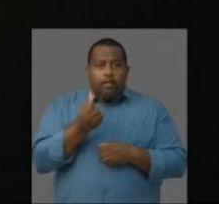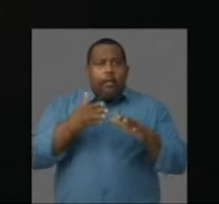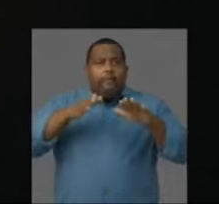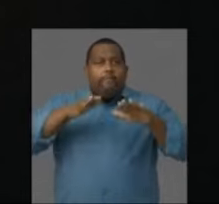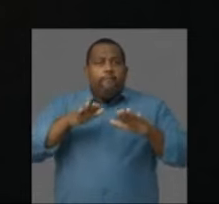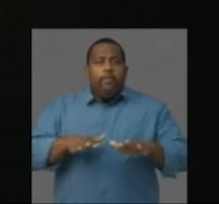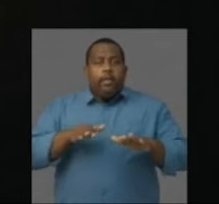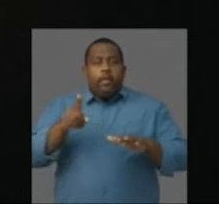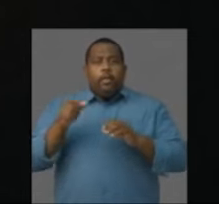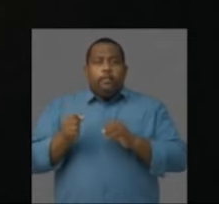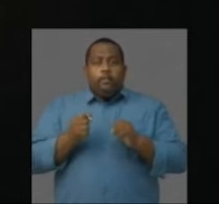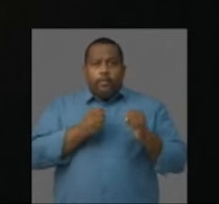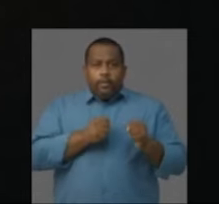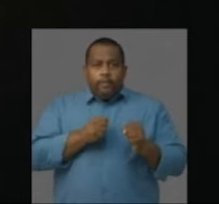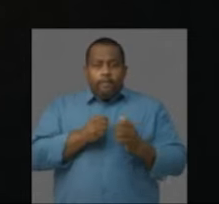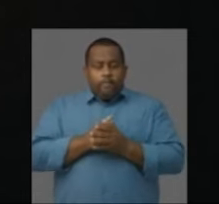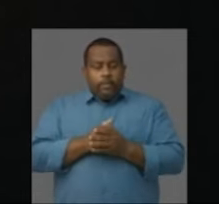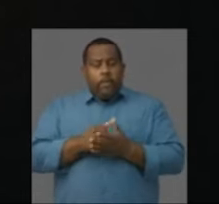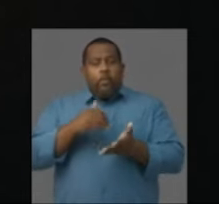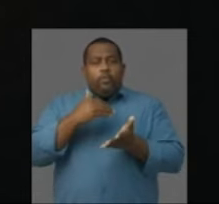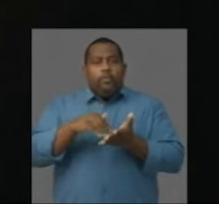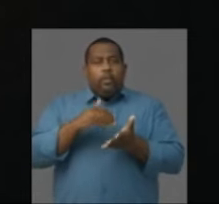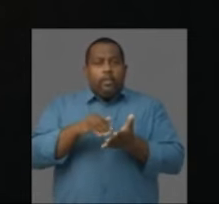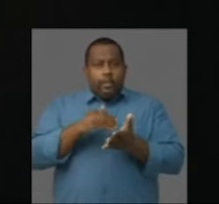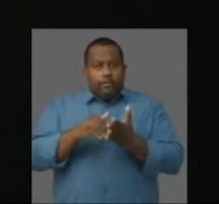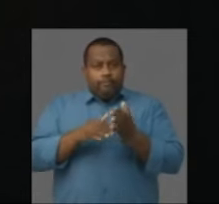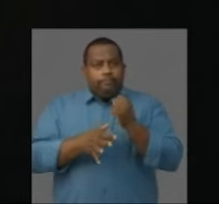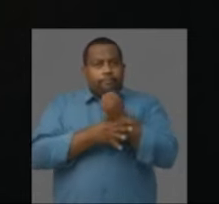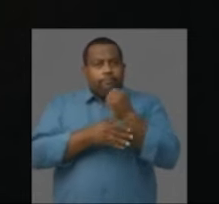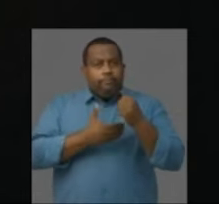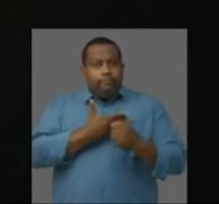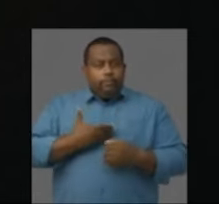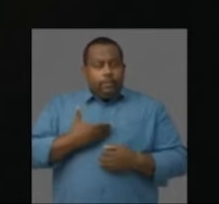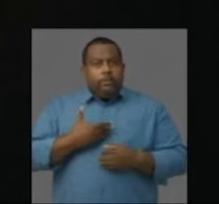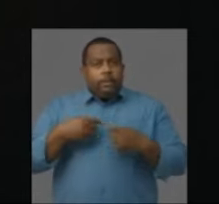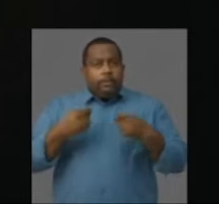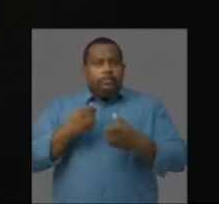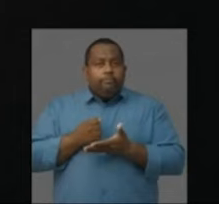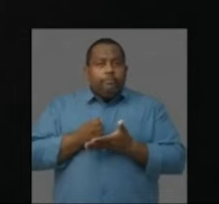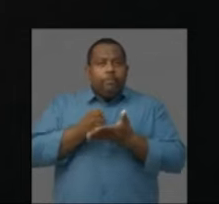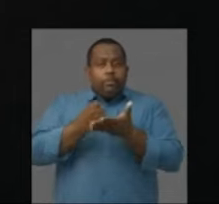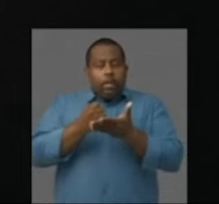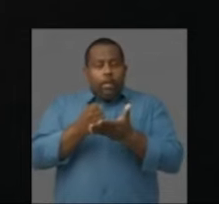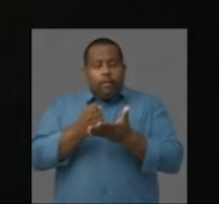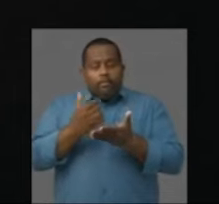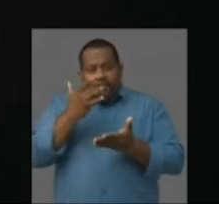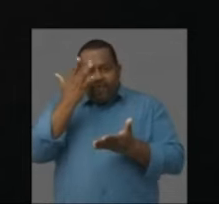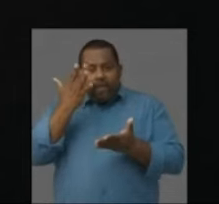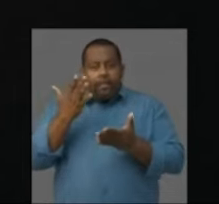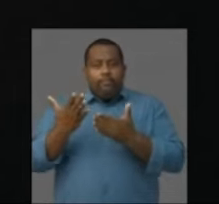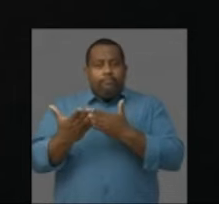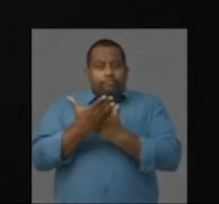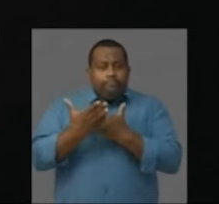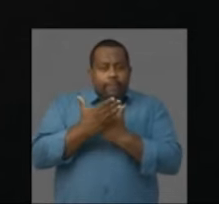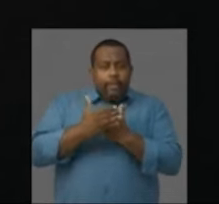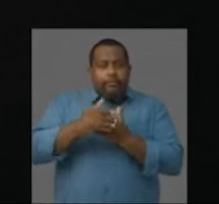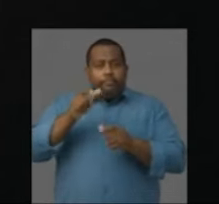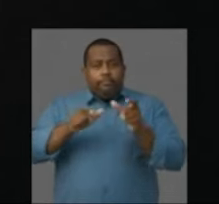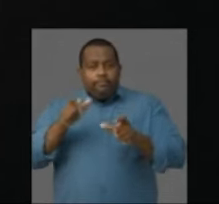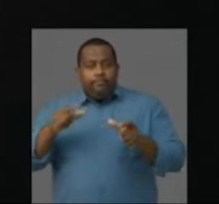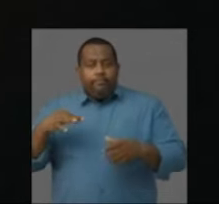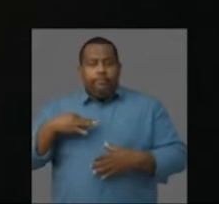perpetuado no poder. O secretário de Segurança Pública, ao invés de procurar ajudar e facilitar a vida do policial,